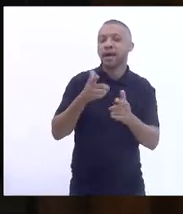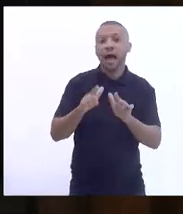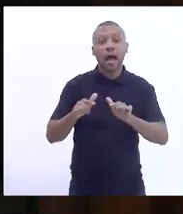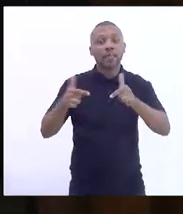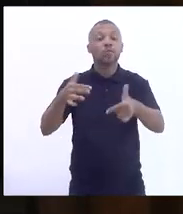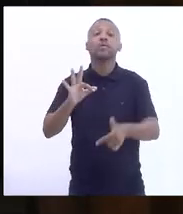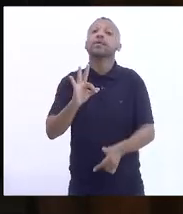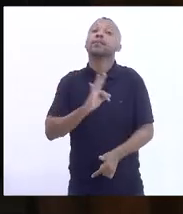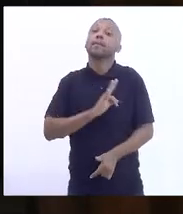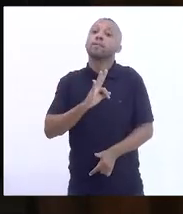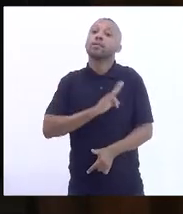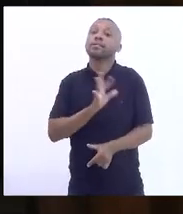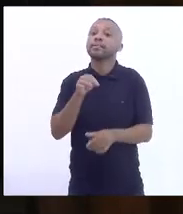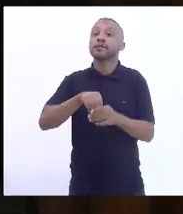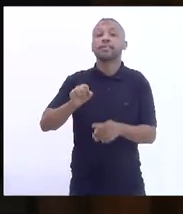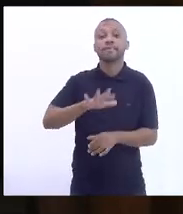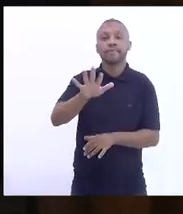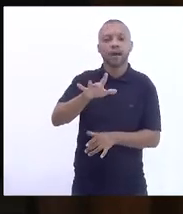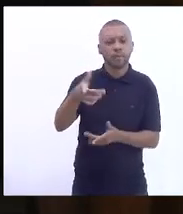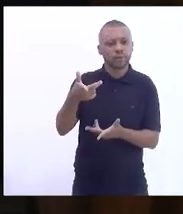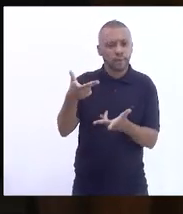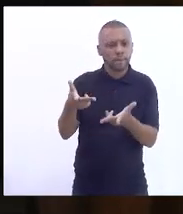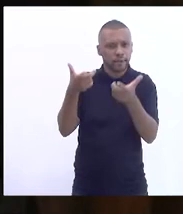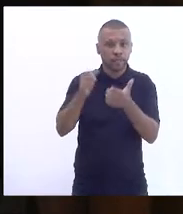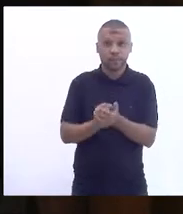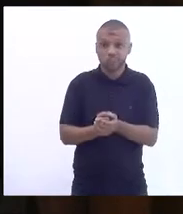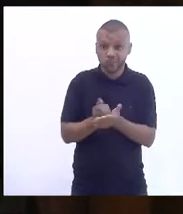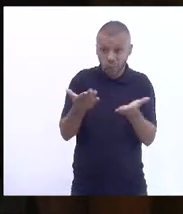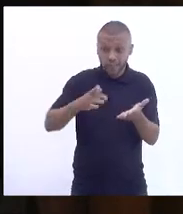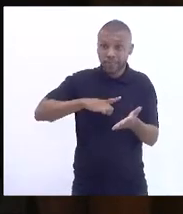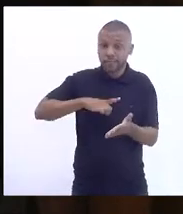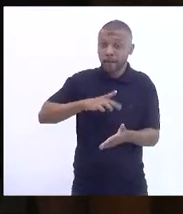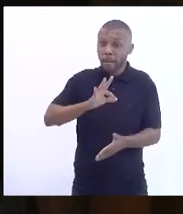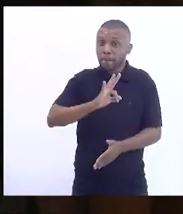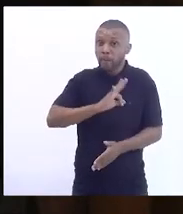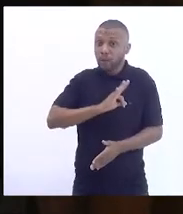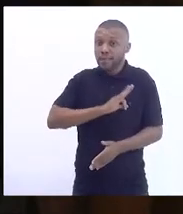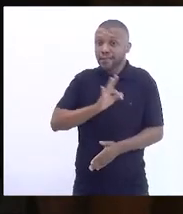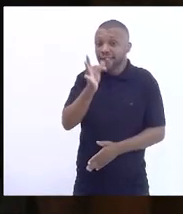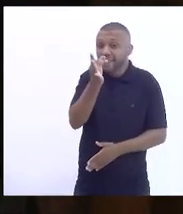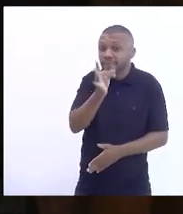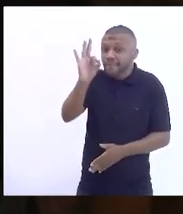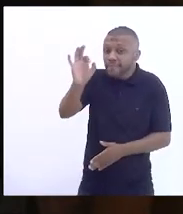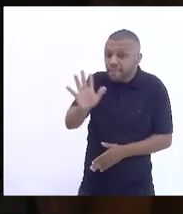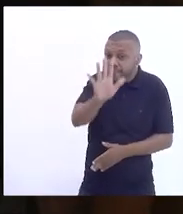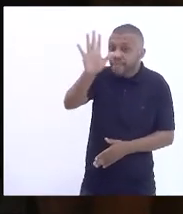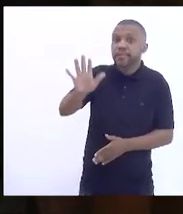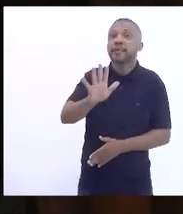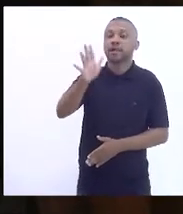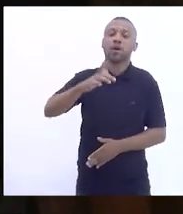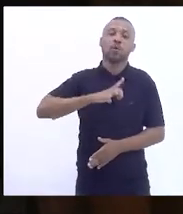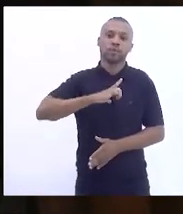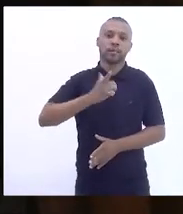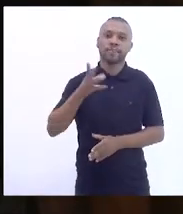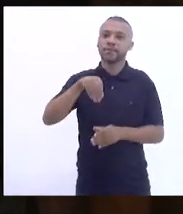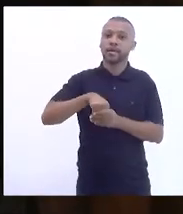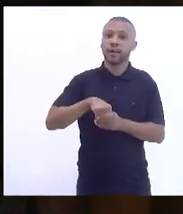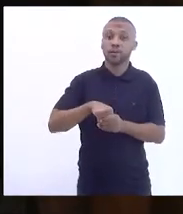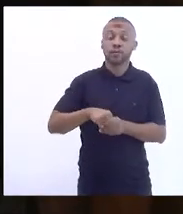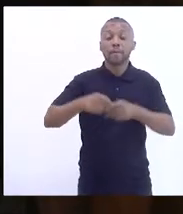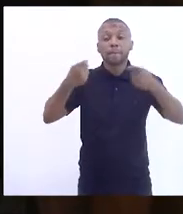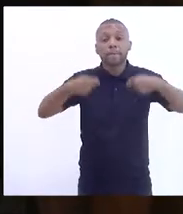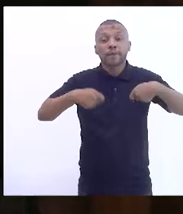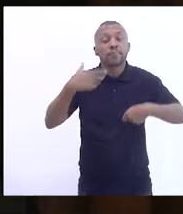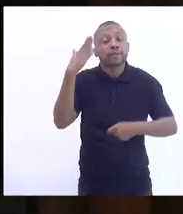polícia na favela para a senhora ver essa essa agora Teve até Polícia Federal e até Polícia Federal e preciso